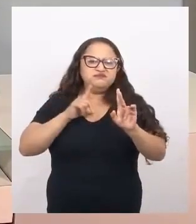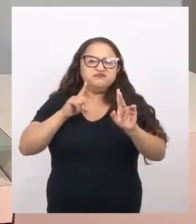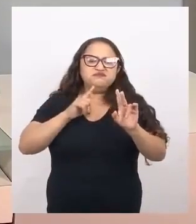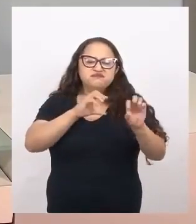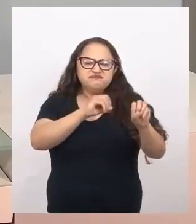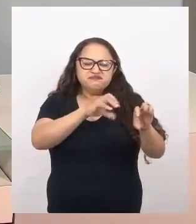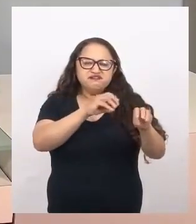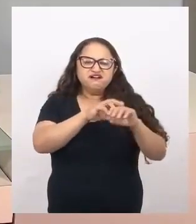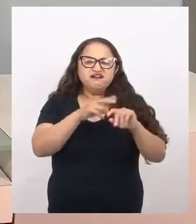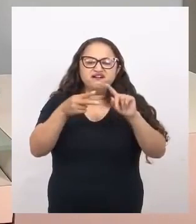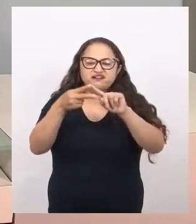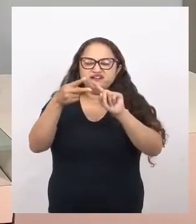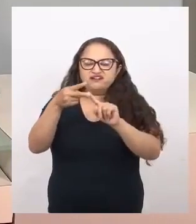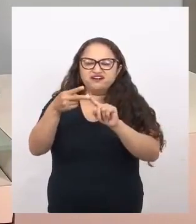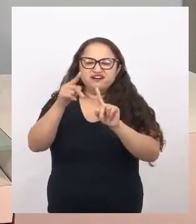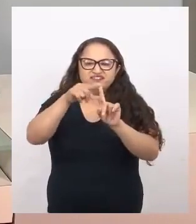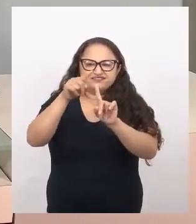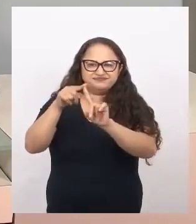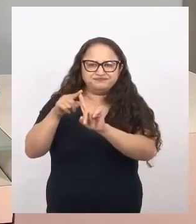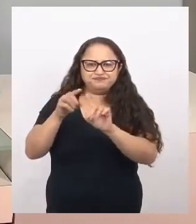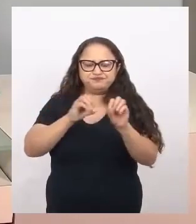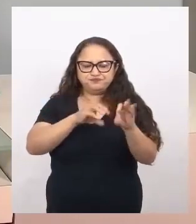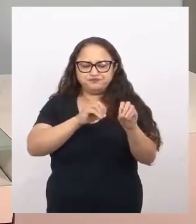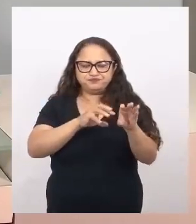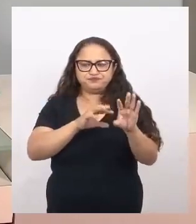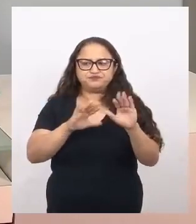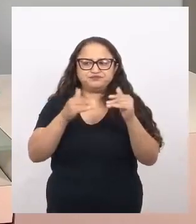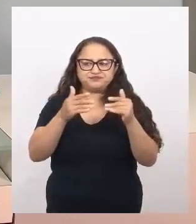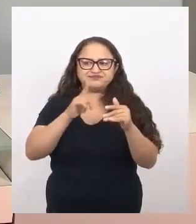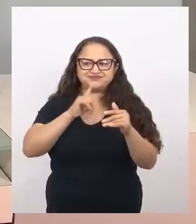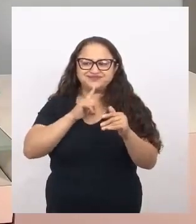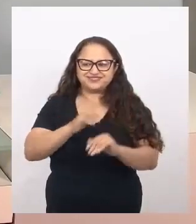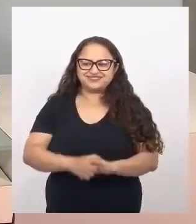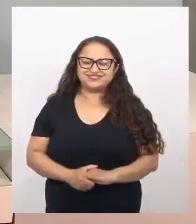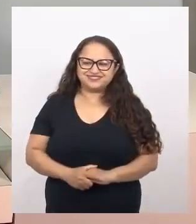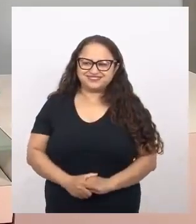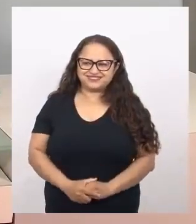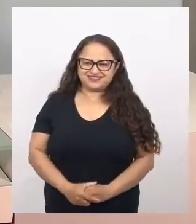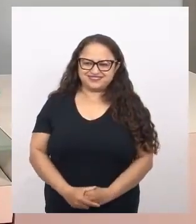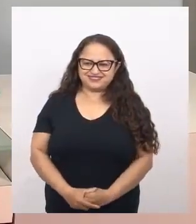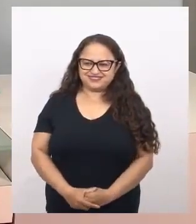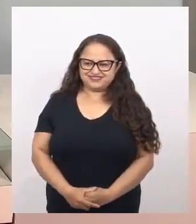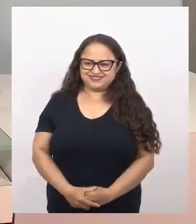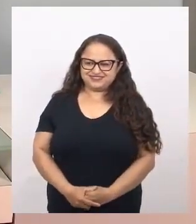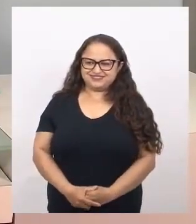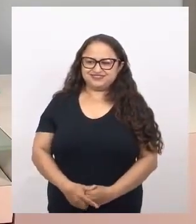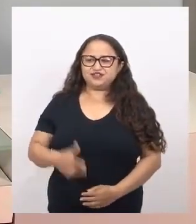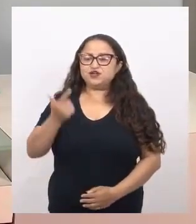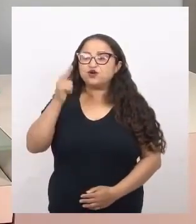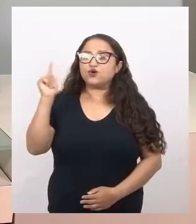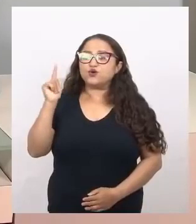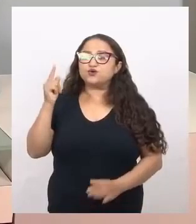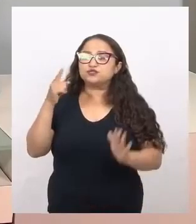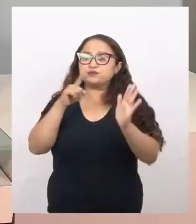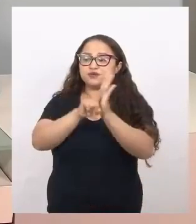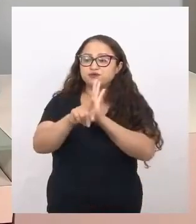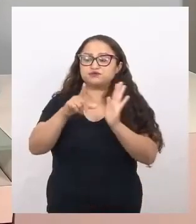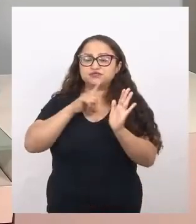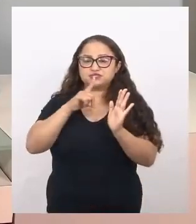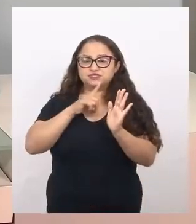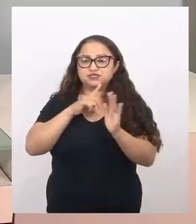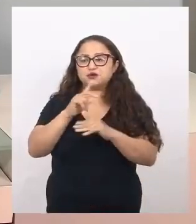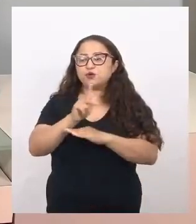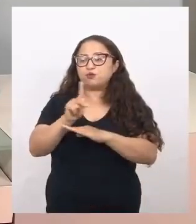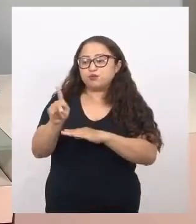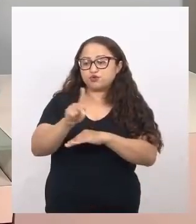indica os dois tipos de ensino quando ele for fazer a indicação na sua manifestação de interesse. Outra pergunta que apareceu é o